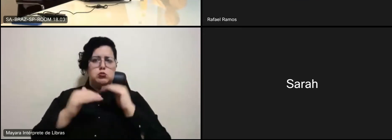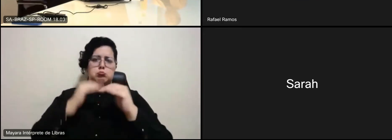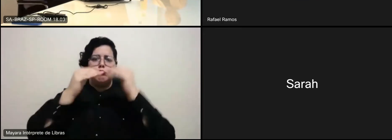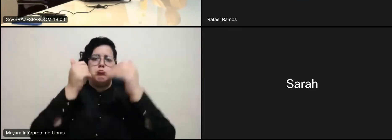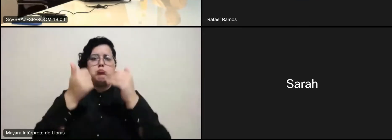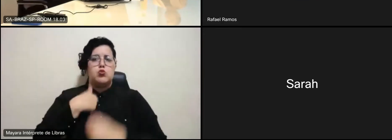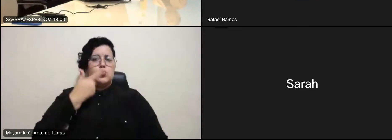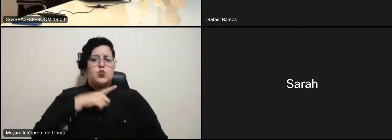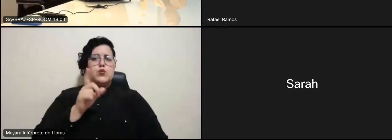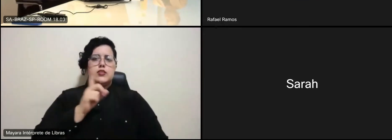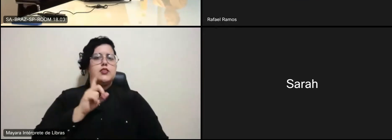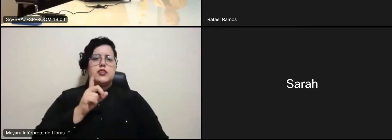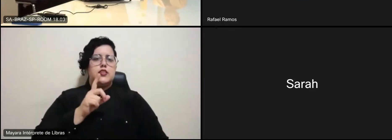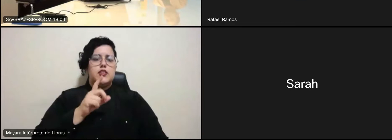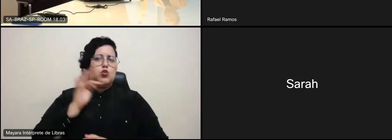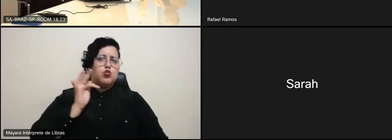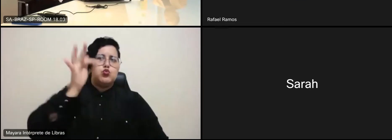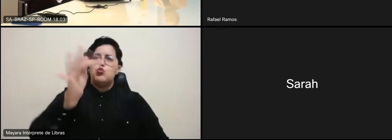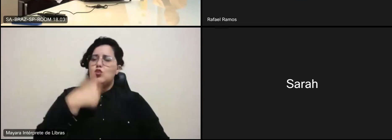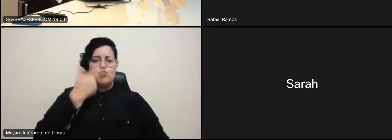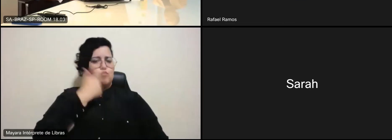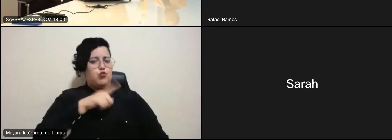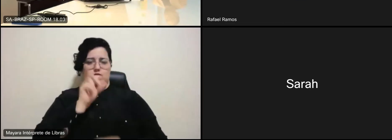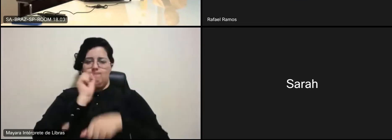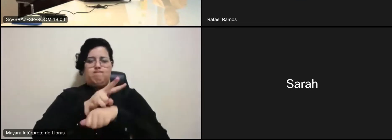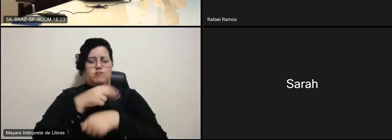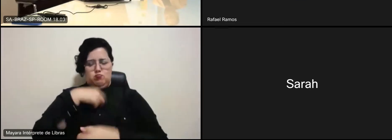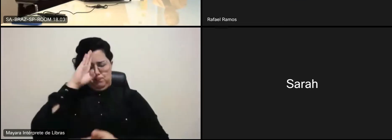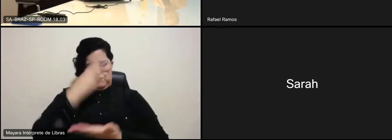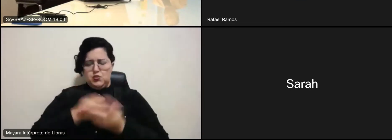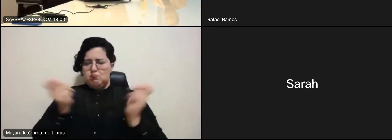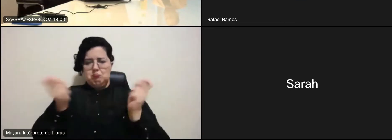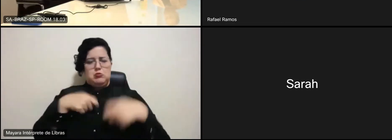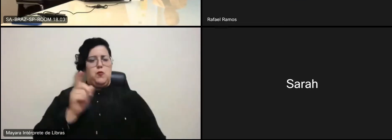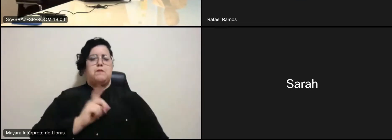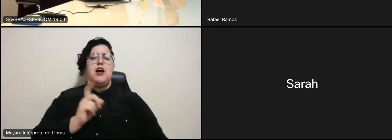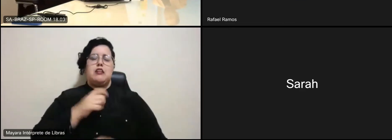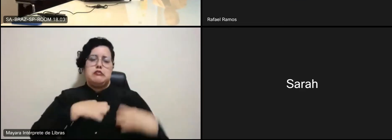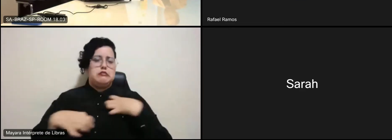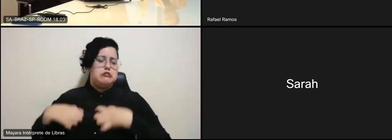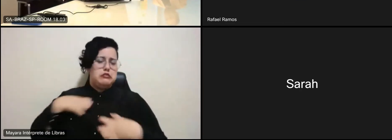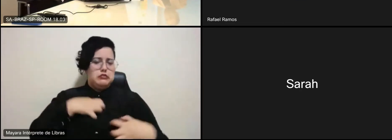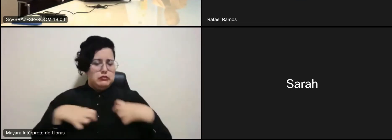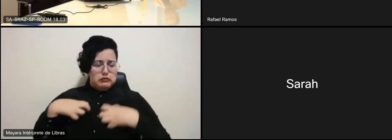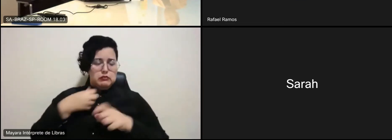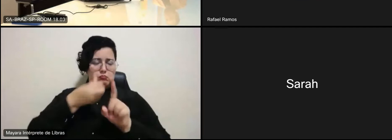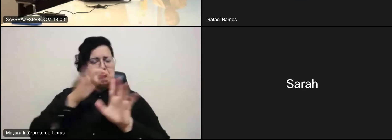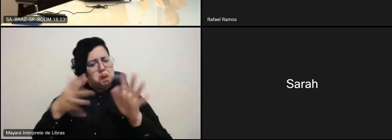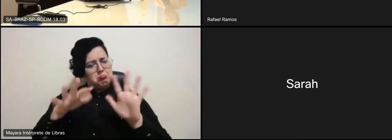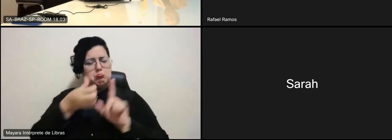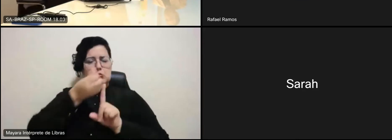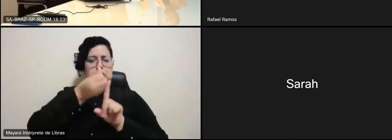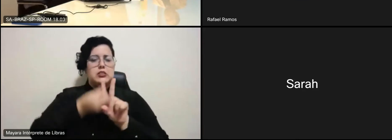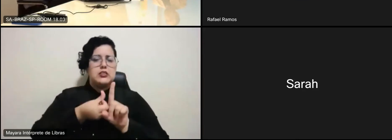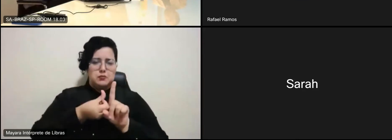eu não conseguiria arranjar nenhum outro emprego na minha vida. Então eu fiquei nesse tipo de situação por 6 meses, mais ou menos. Então, assim,